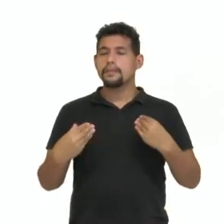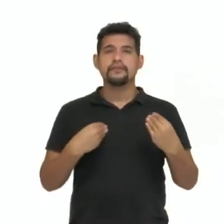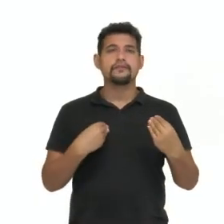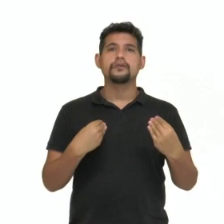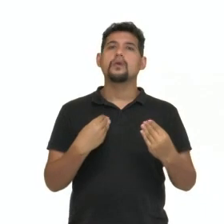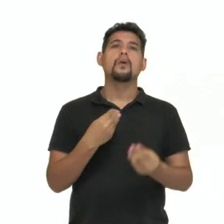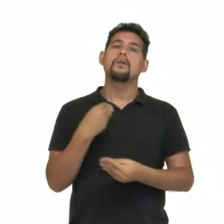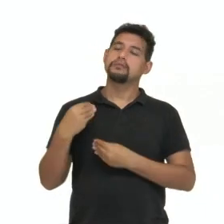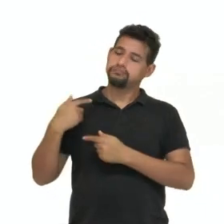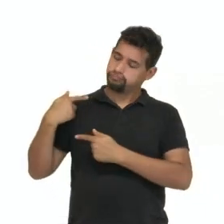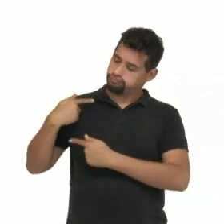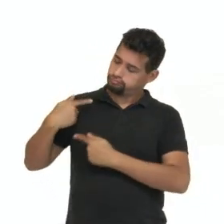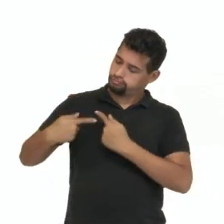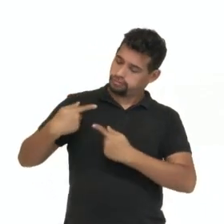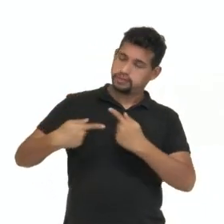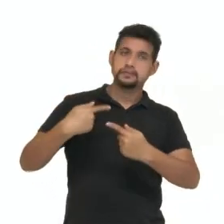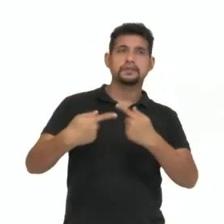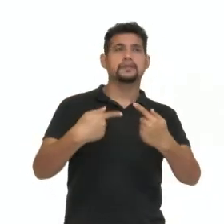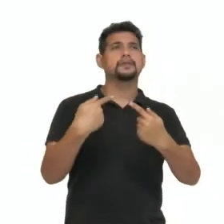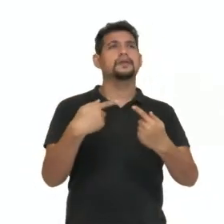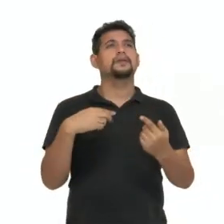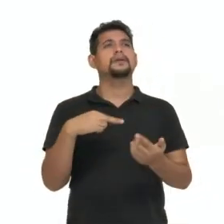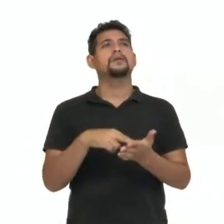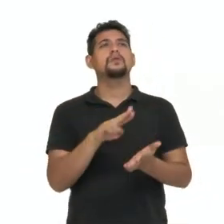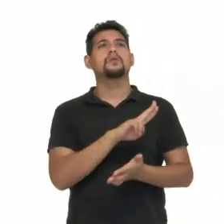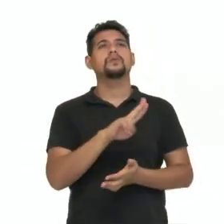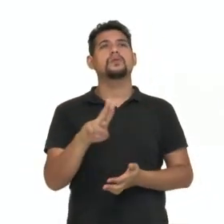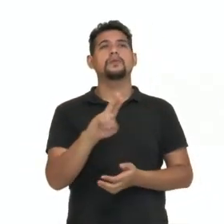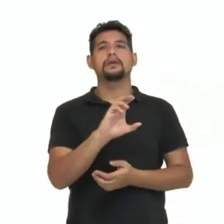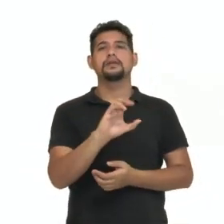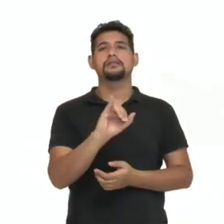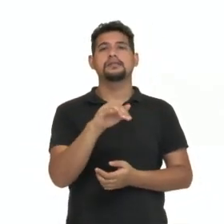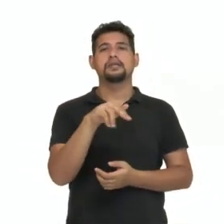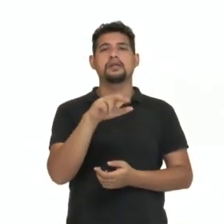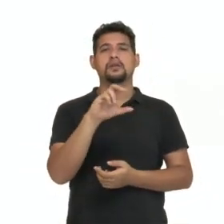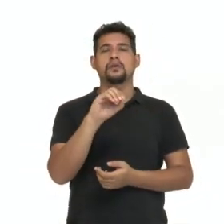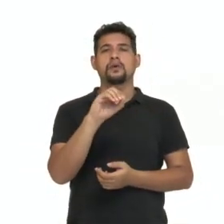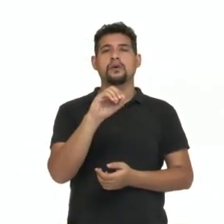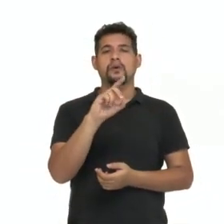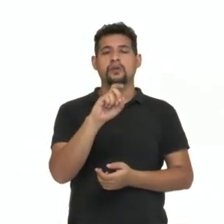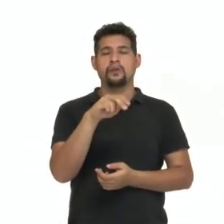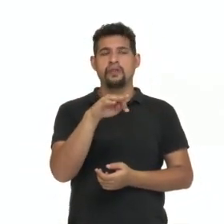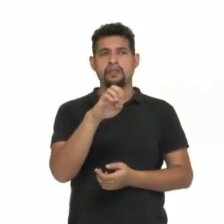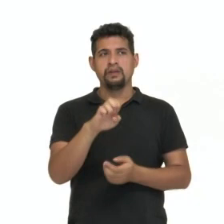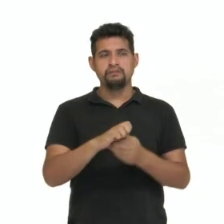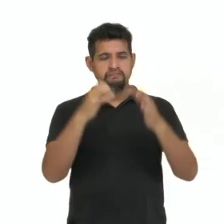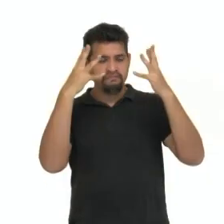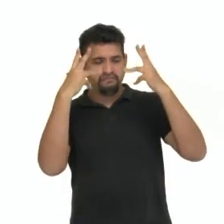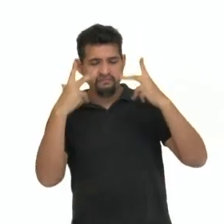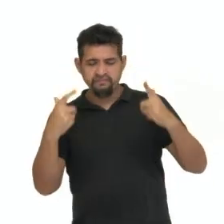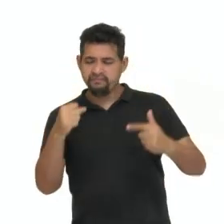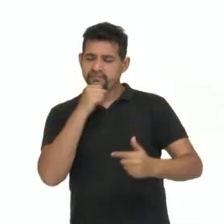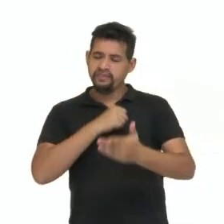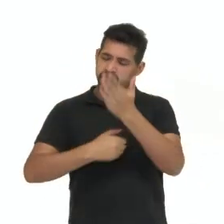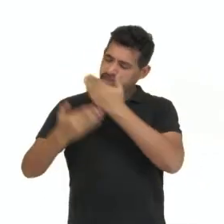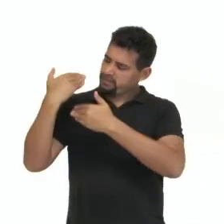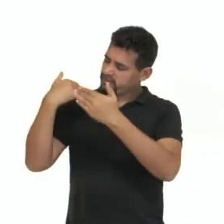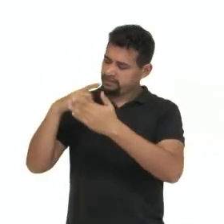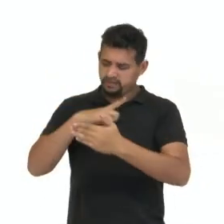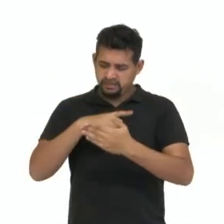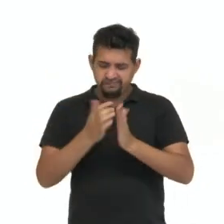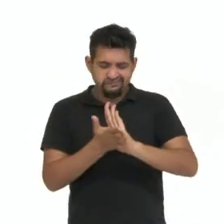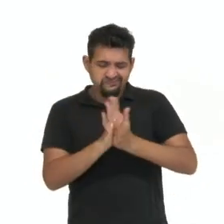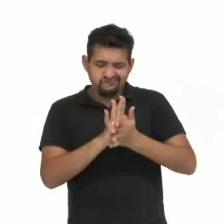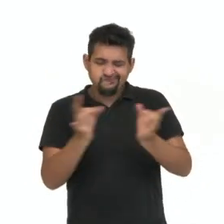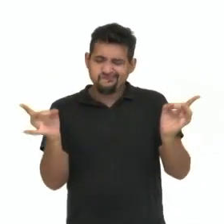descendem de alguma forma de sinodonte, né? Sinodonte é esse que está aparecendo aqui na imagem, é um vasto grupo de animais, na verdade, né? E que já estão